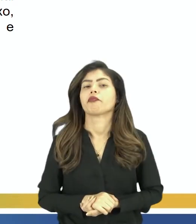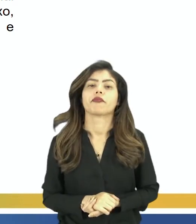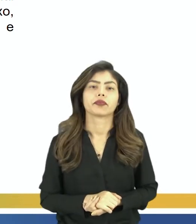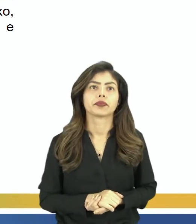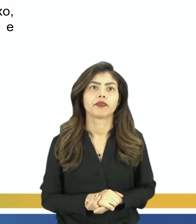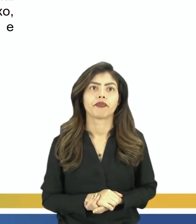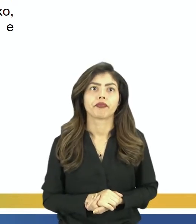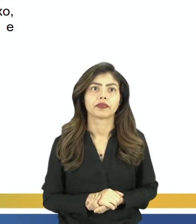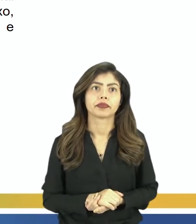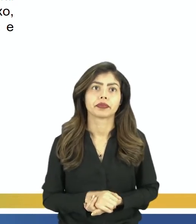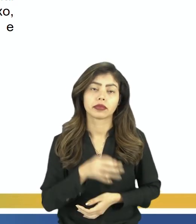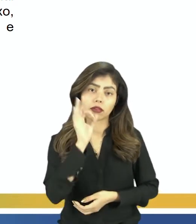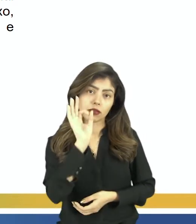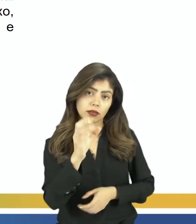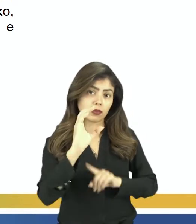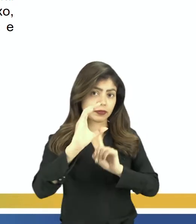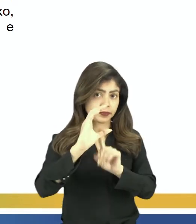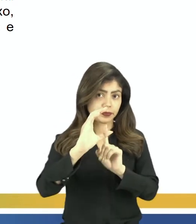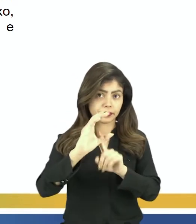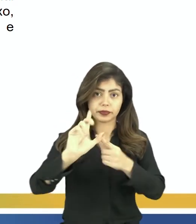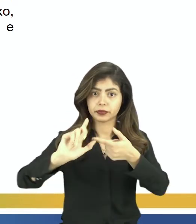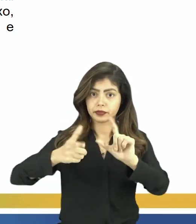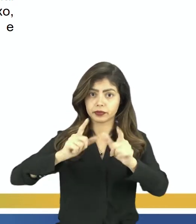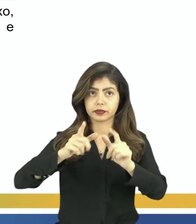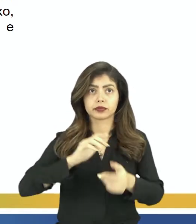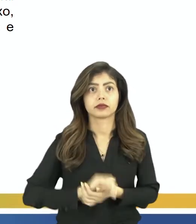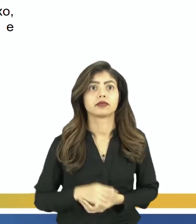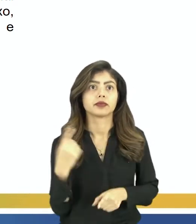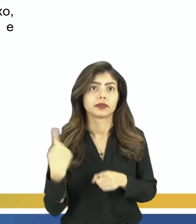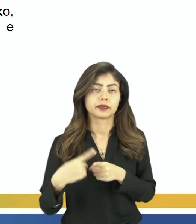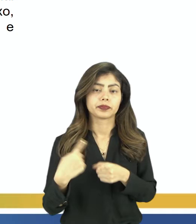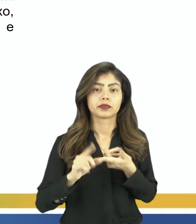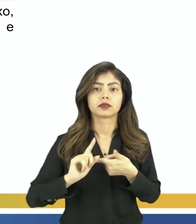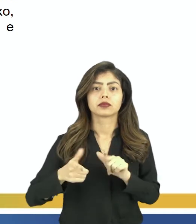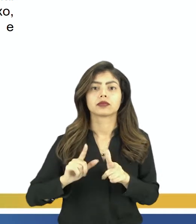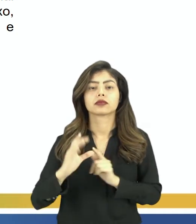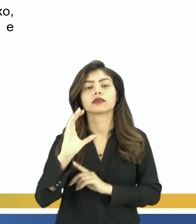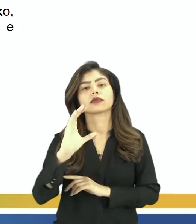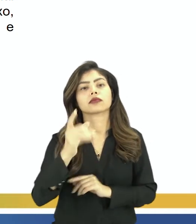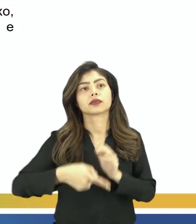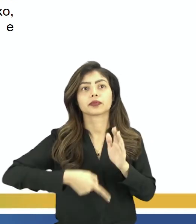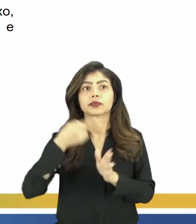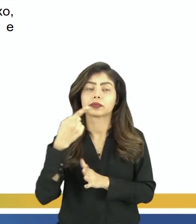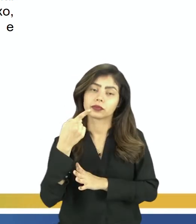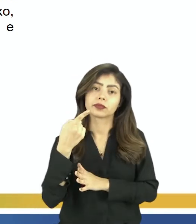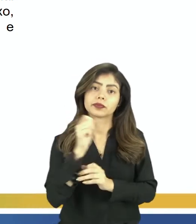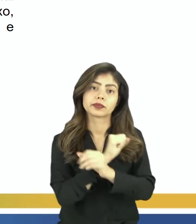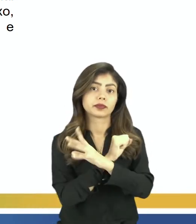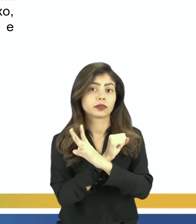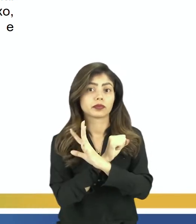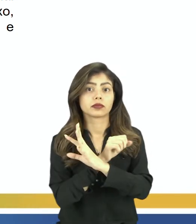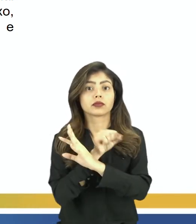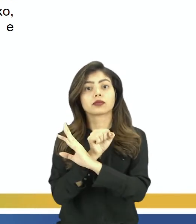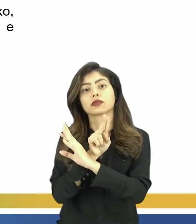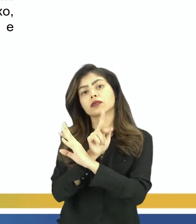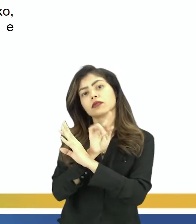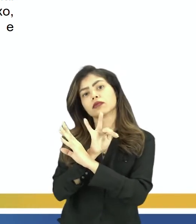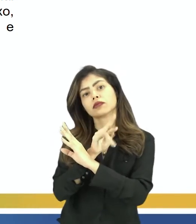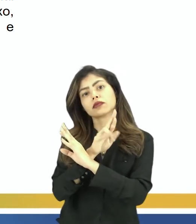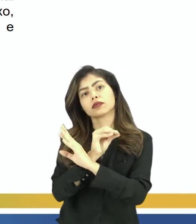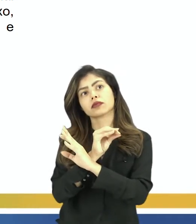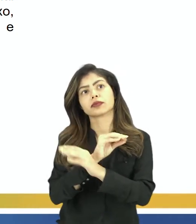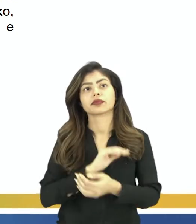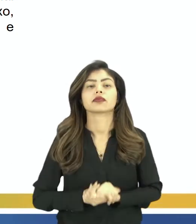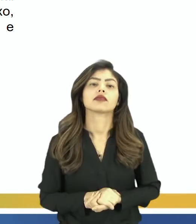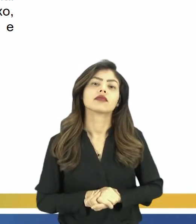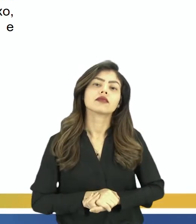a alternativa correta vai ser a letra C, porque na letra C nós temos primeiro o ácido sulfúrico, como a gente viu anteriormente nas